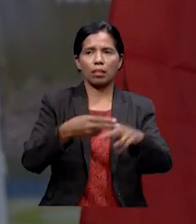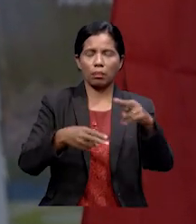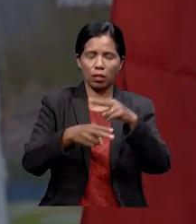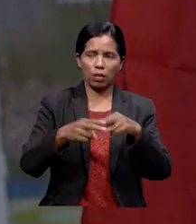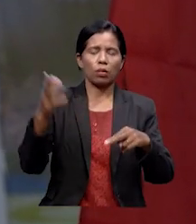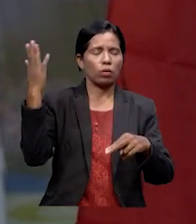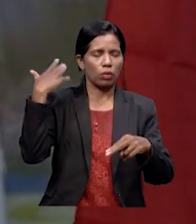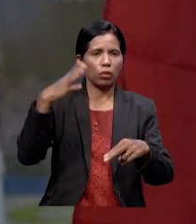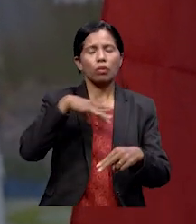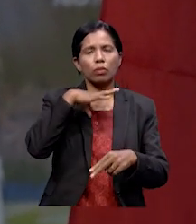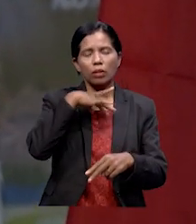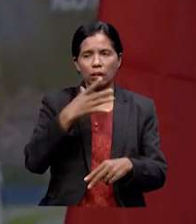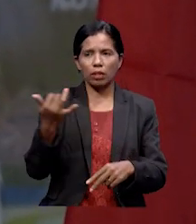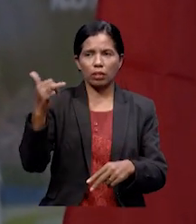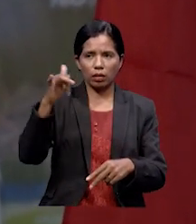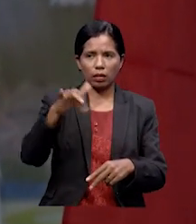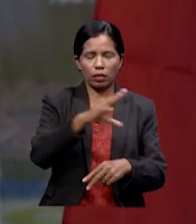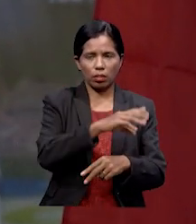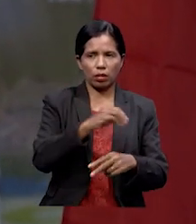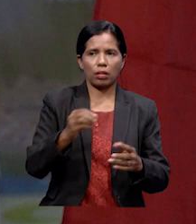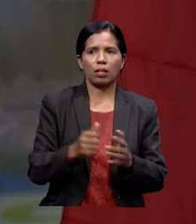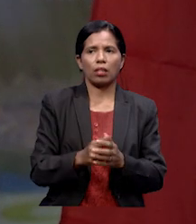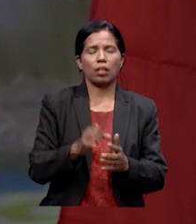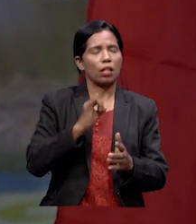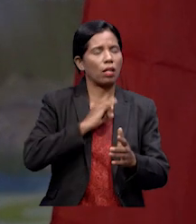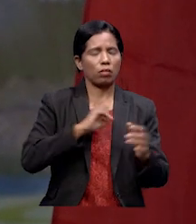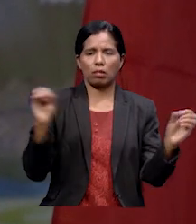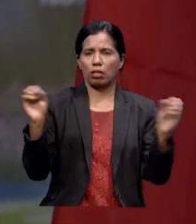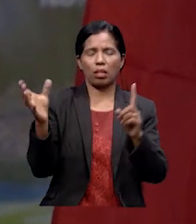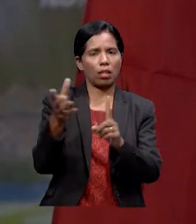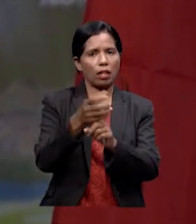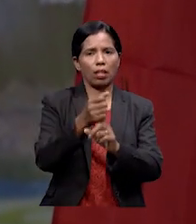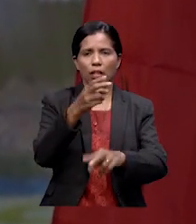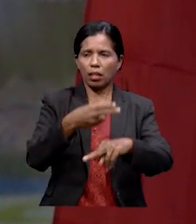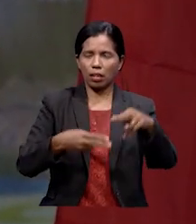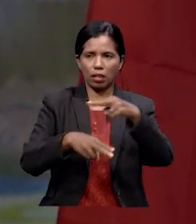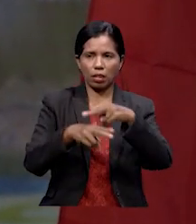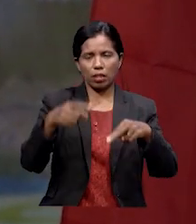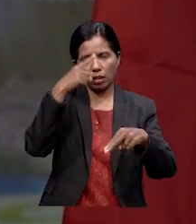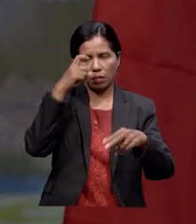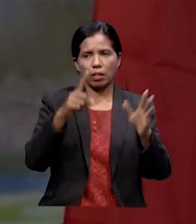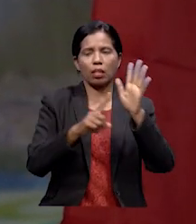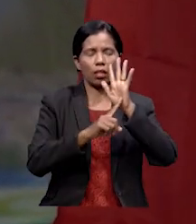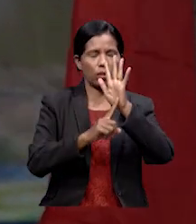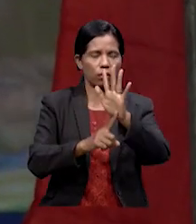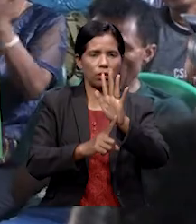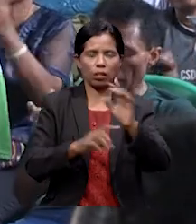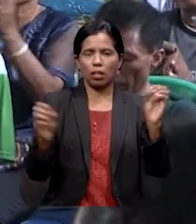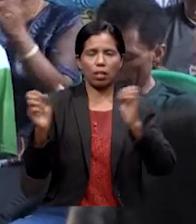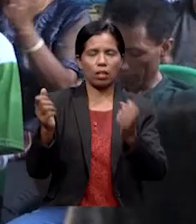Cire e a Bepetus Leva ao Senacar Lima, estava Cire a Tudona, na defesa do interesse